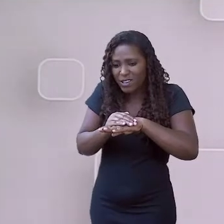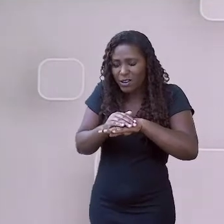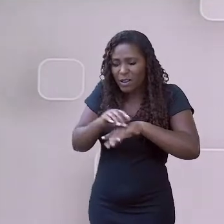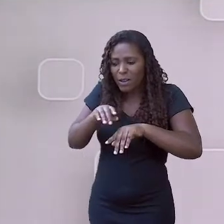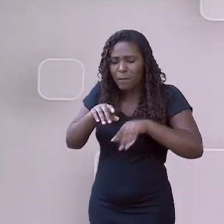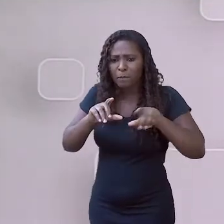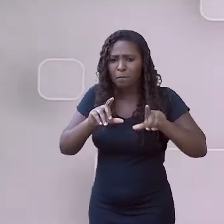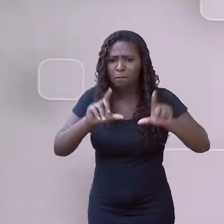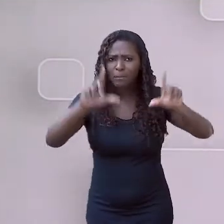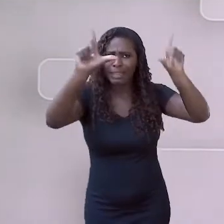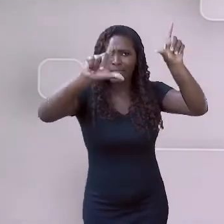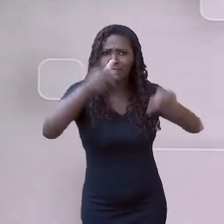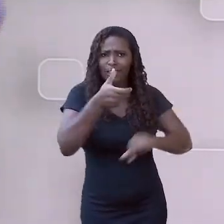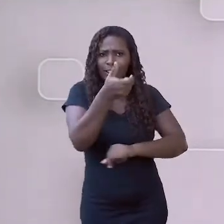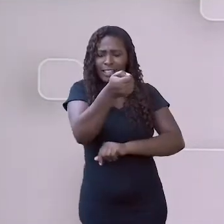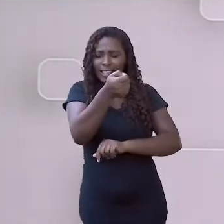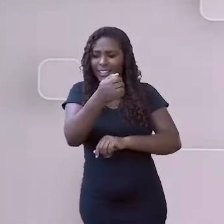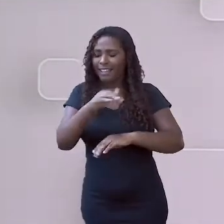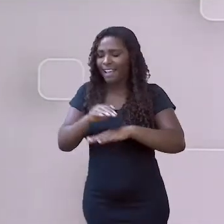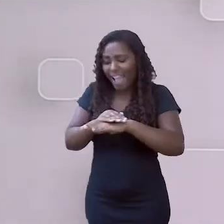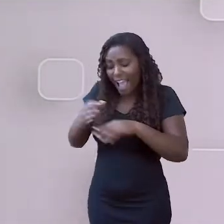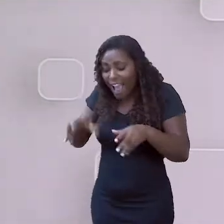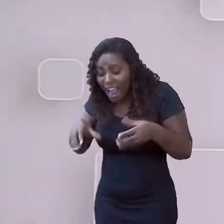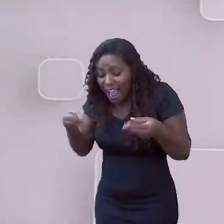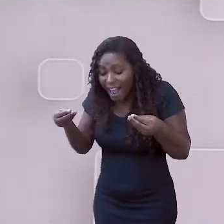Cada dia você quer algo novo.